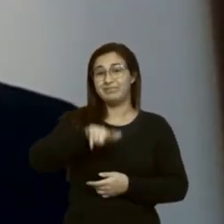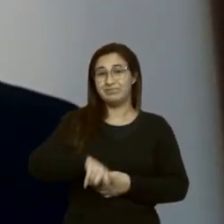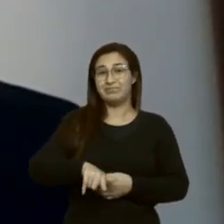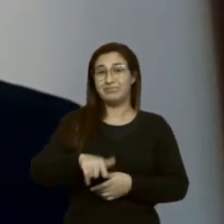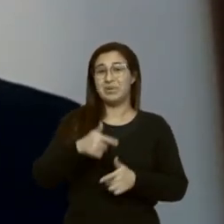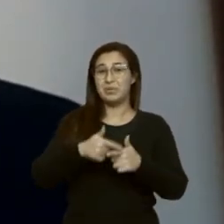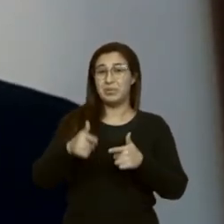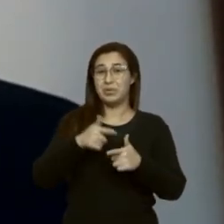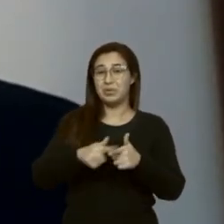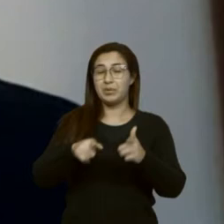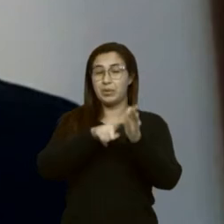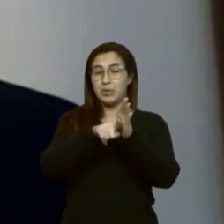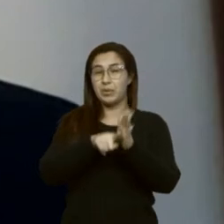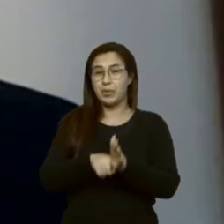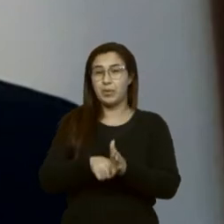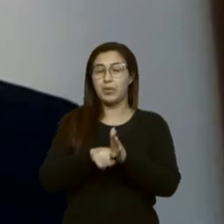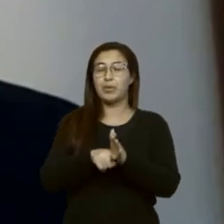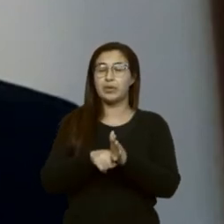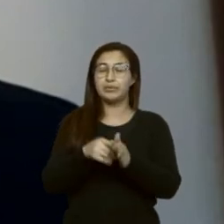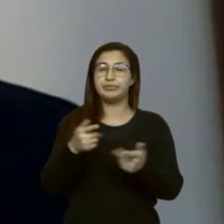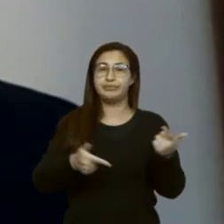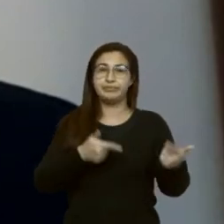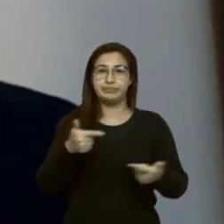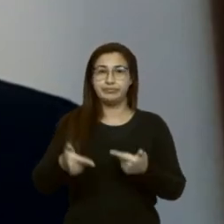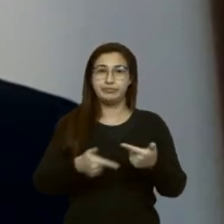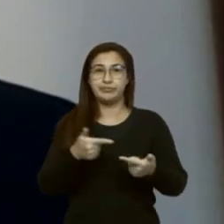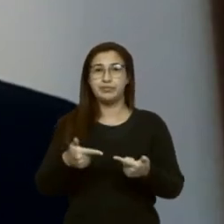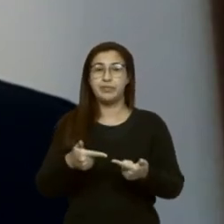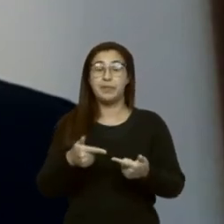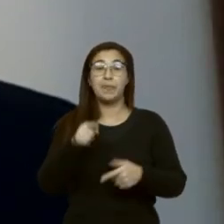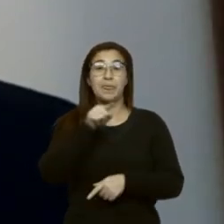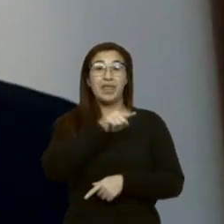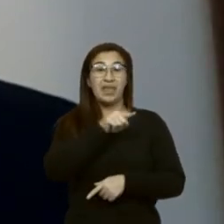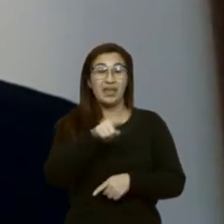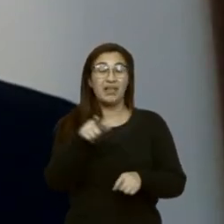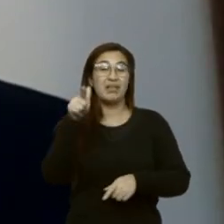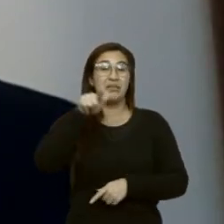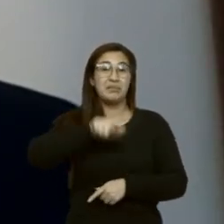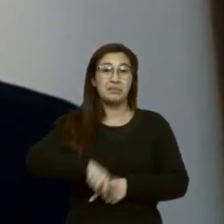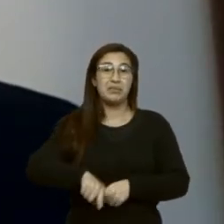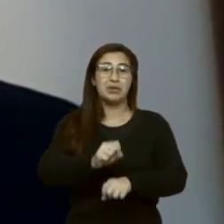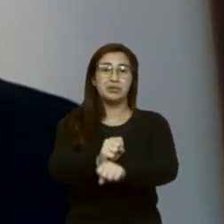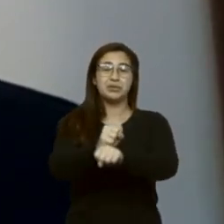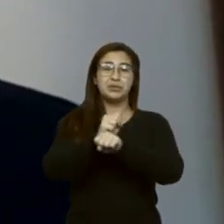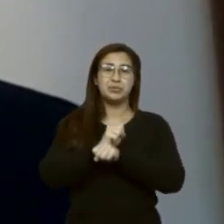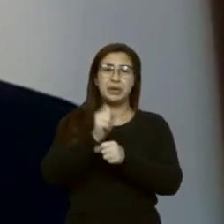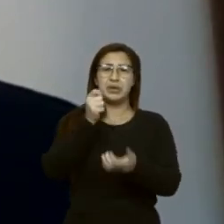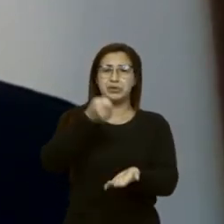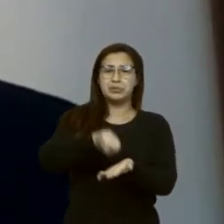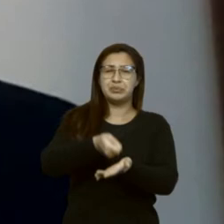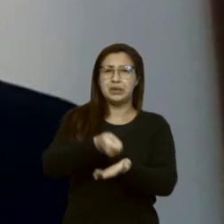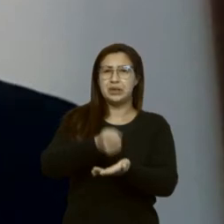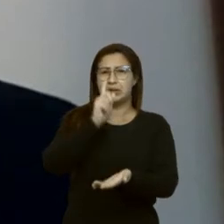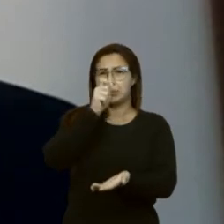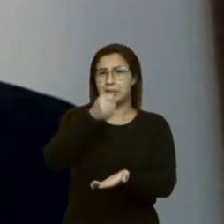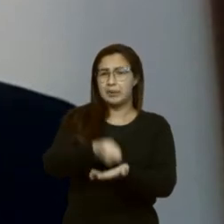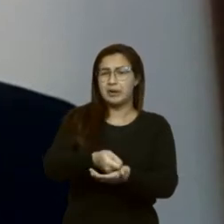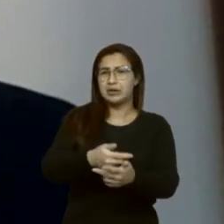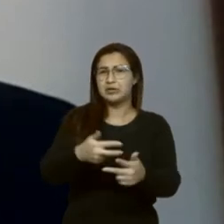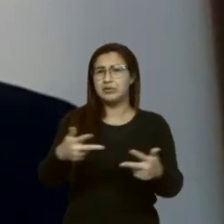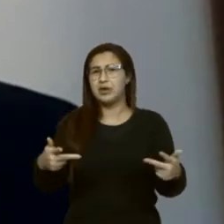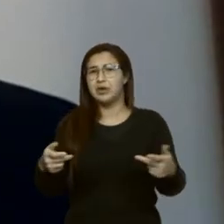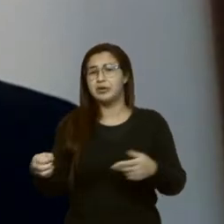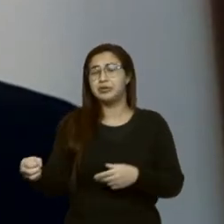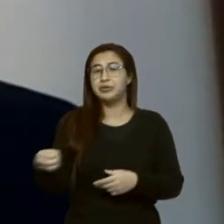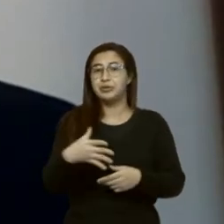trabalho. Além disso, as novas normas reduzem e suspendem multas e concedem novos prazos